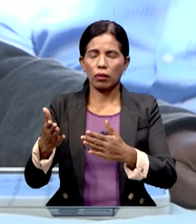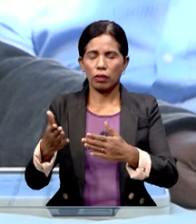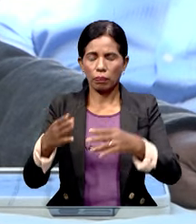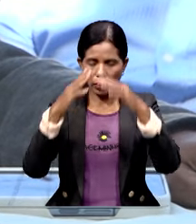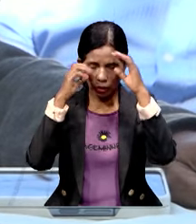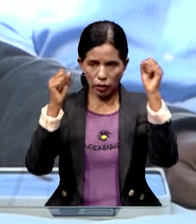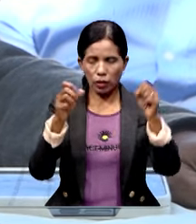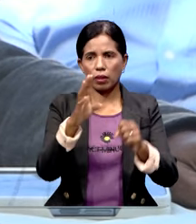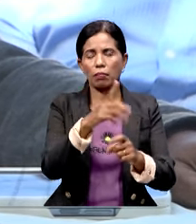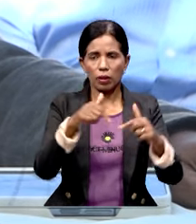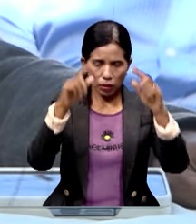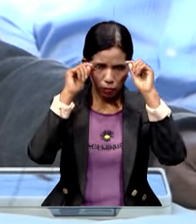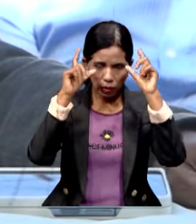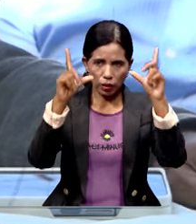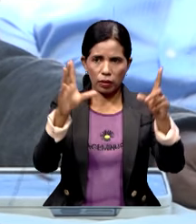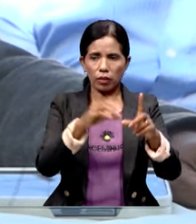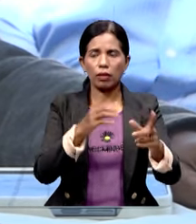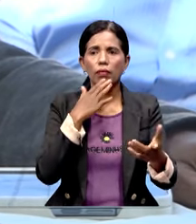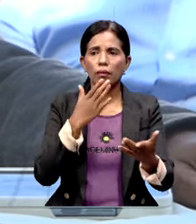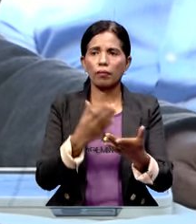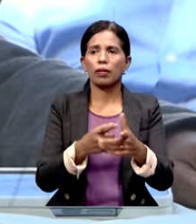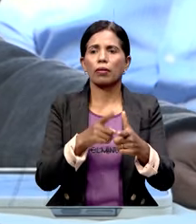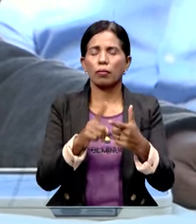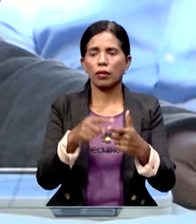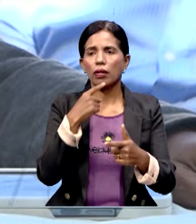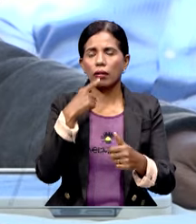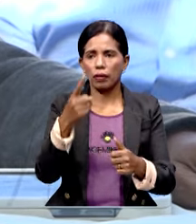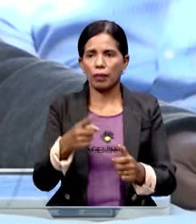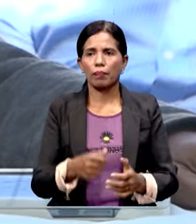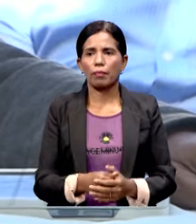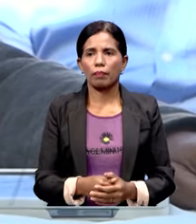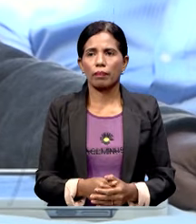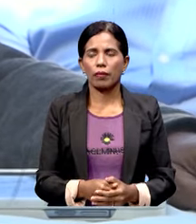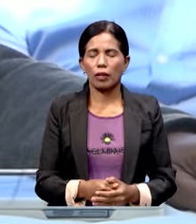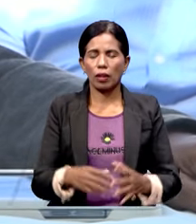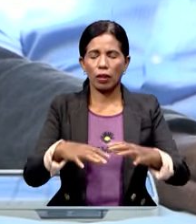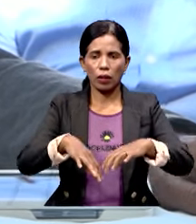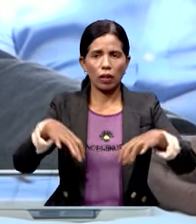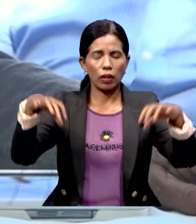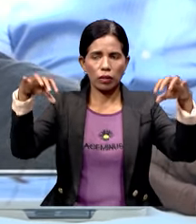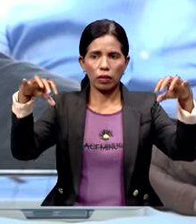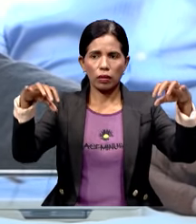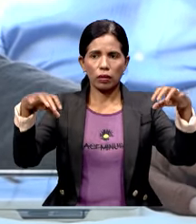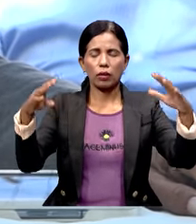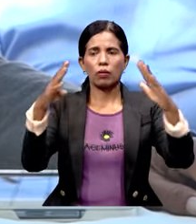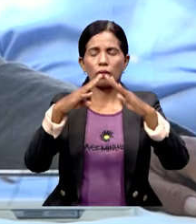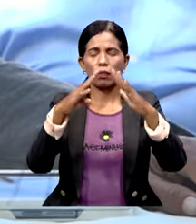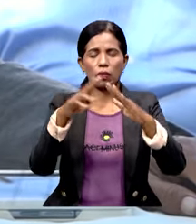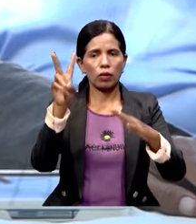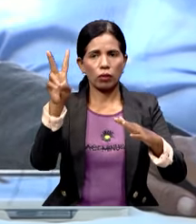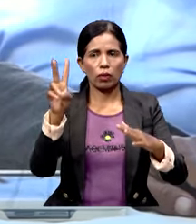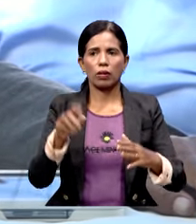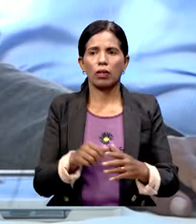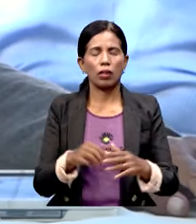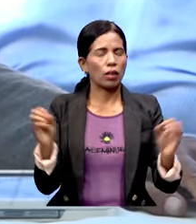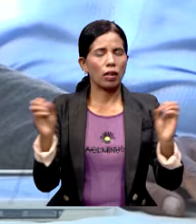Leste. Ini primeiro ide que ni sucesso. Segundo magonya tetiana kata kampoi dene bane o umat rua ne bane